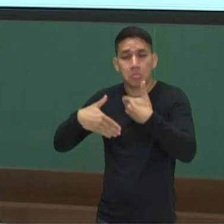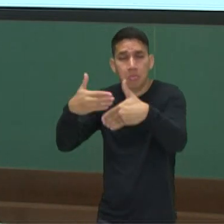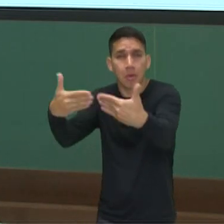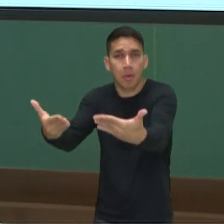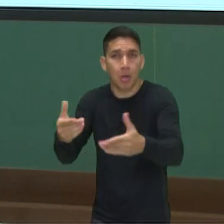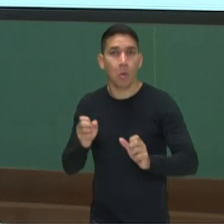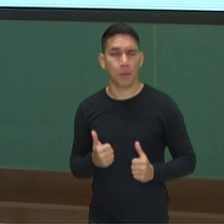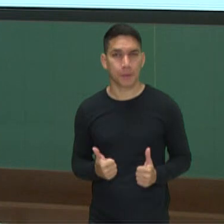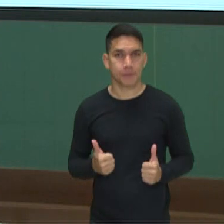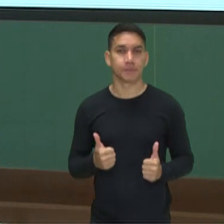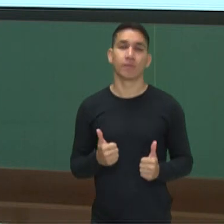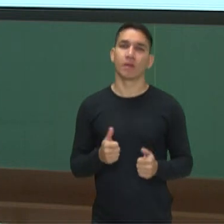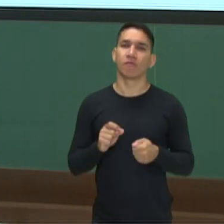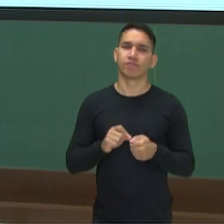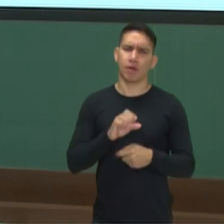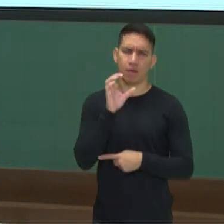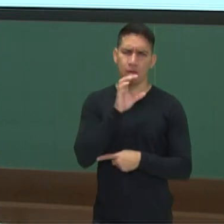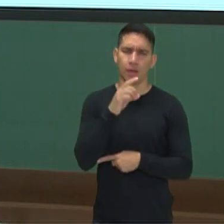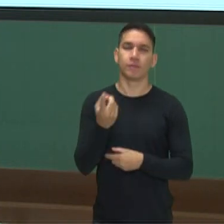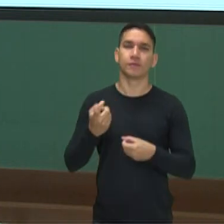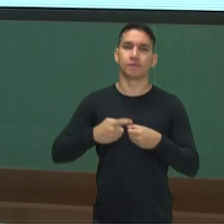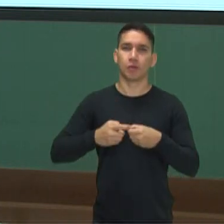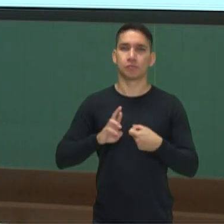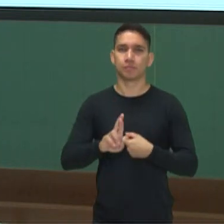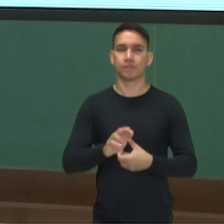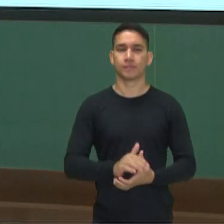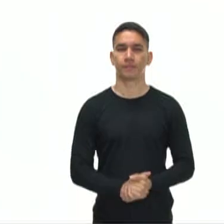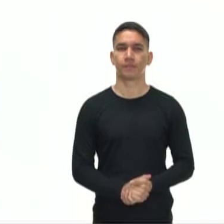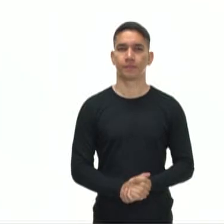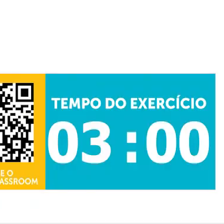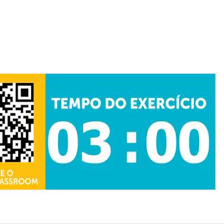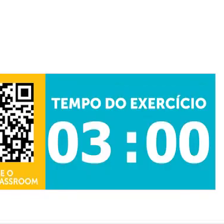mesma lógica, tá bom? Faz rapidinho aí pra gente corrigir.